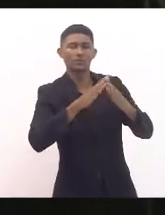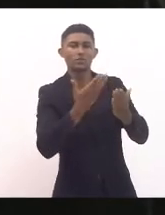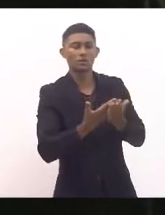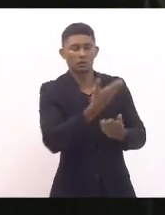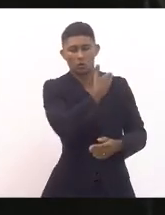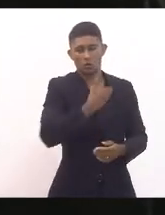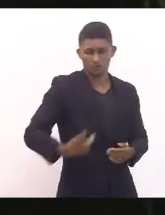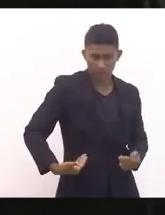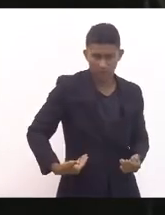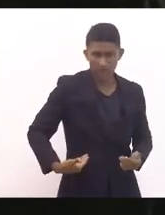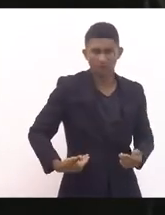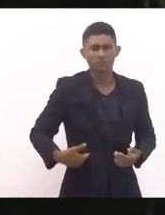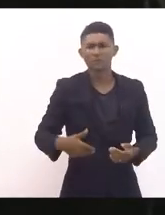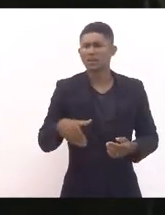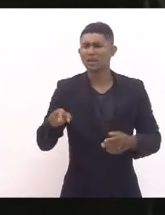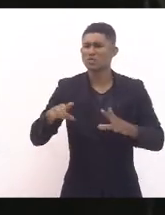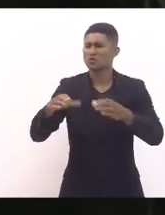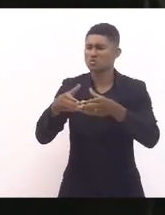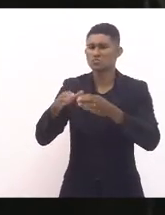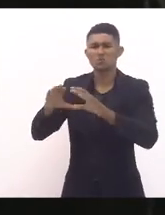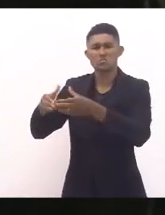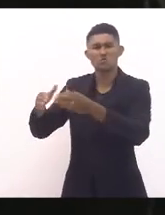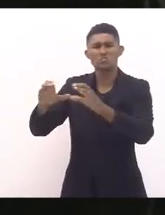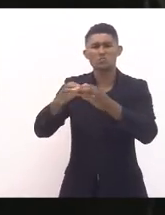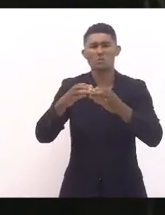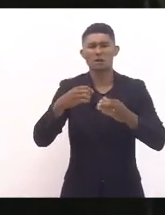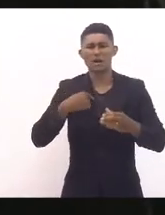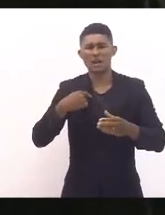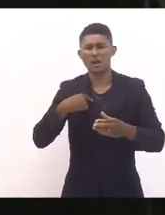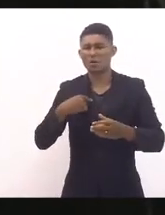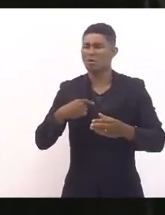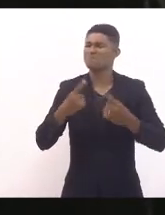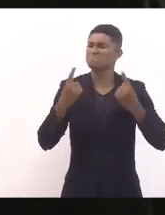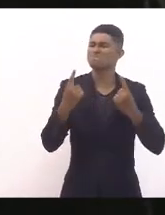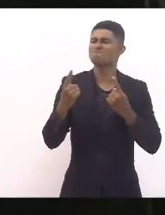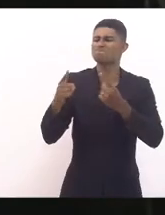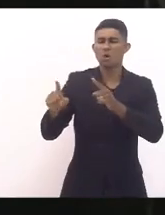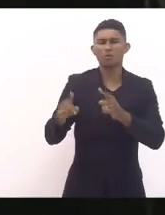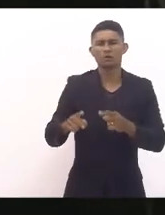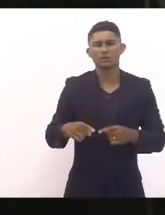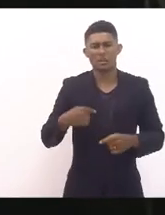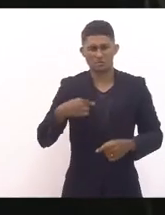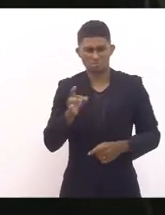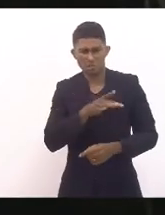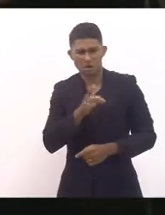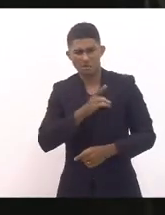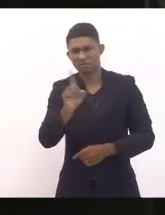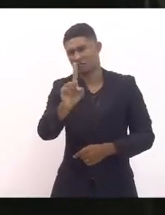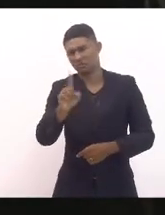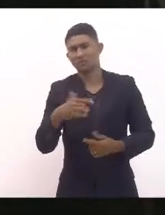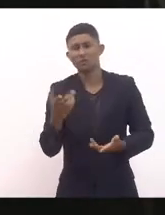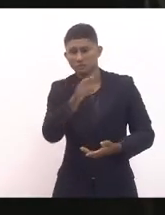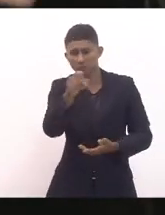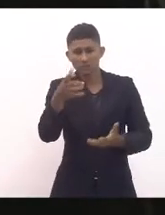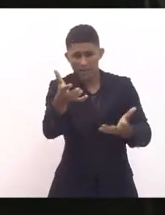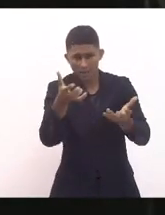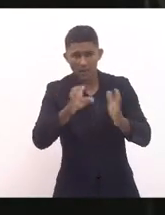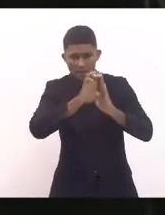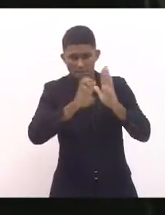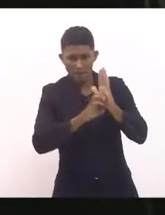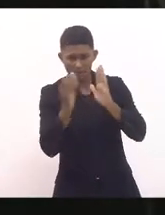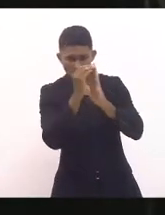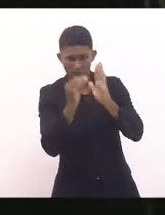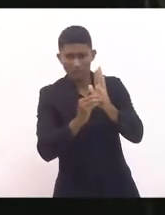enfrentar setor nenhum, como nenhuma amarra aqui nessa casa. Então, se querem apresentar emenda, que apresentasse em primeira